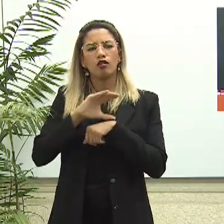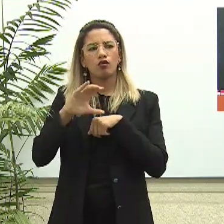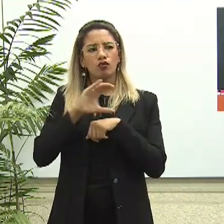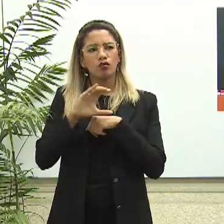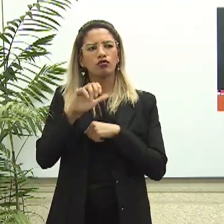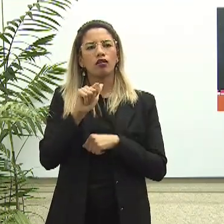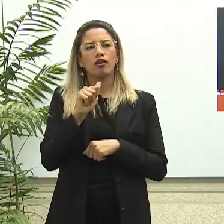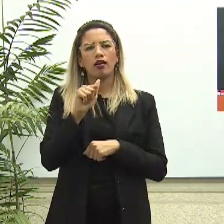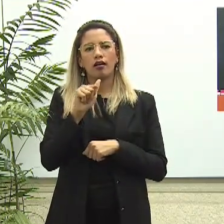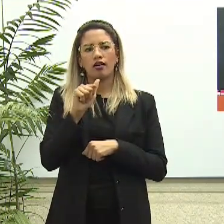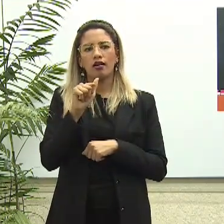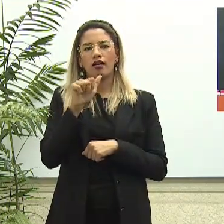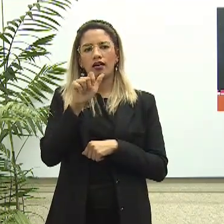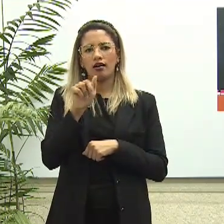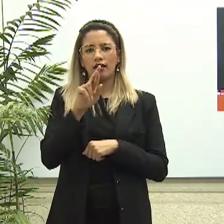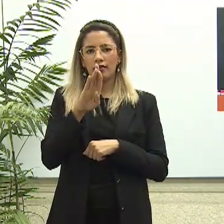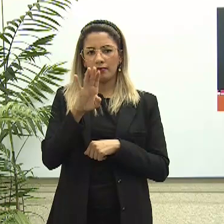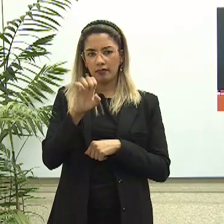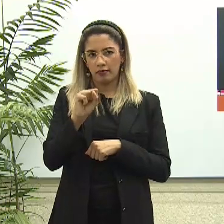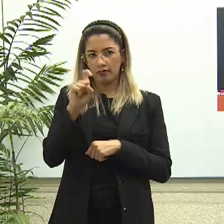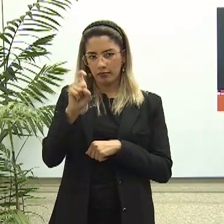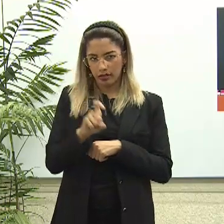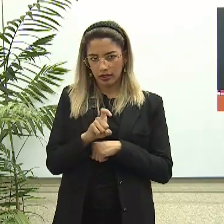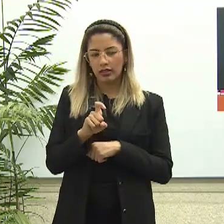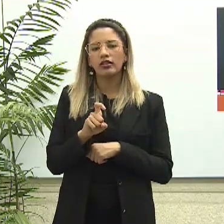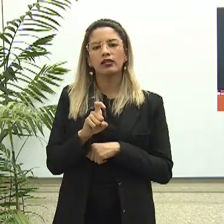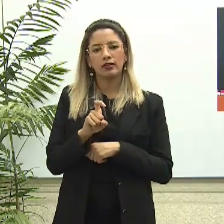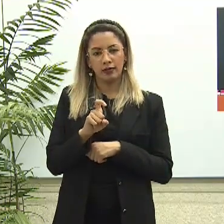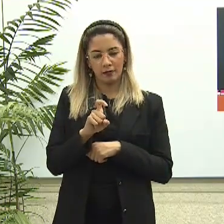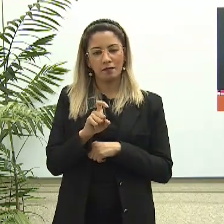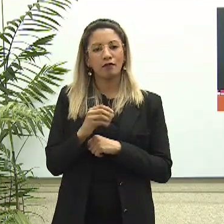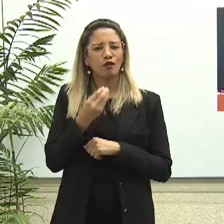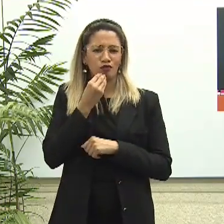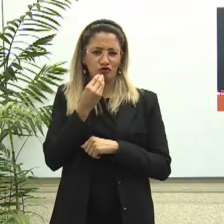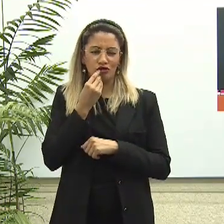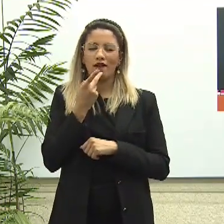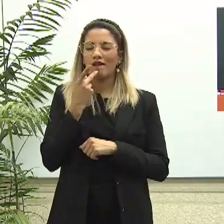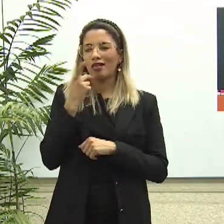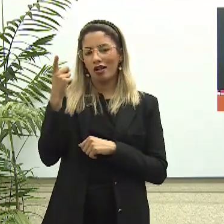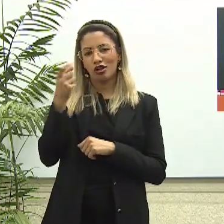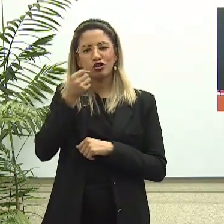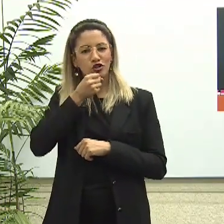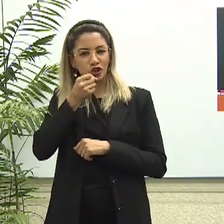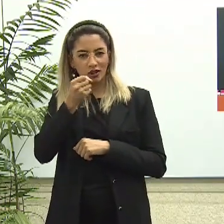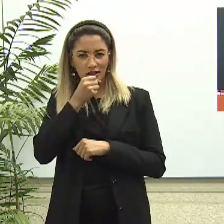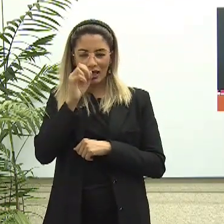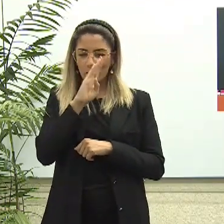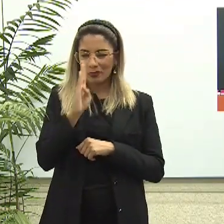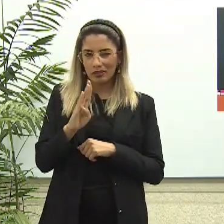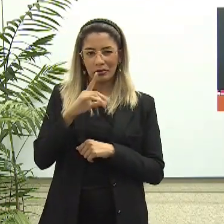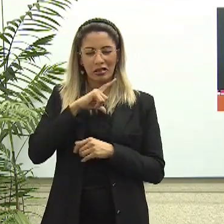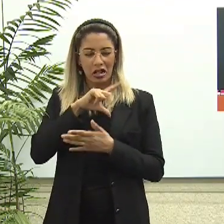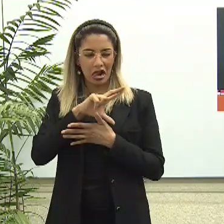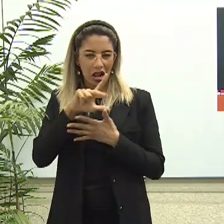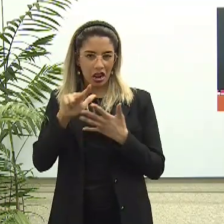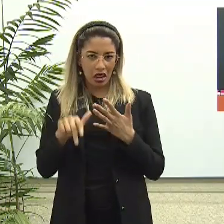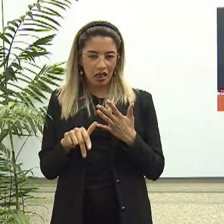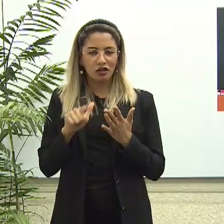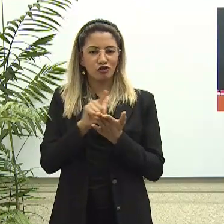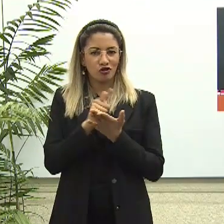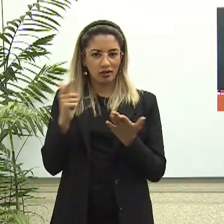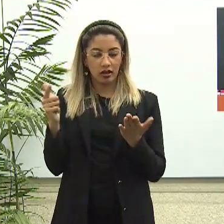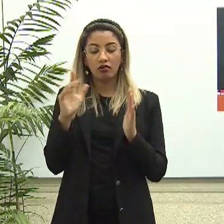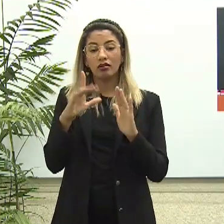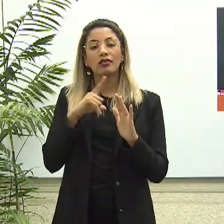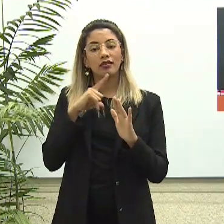curso do arbex eh lá quando ele ia falar do jornal lá do Brasil de fato você tinha uma de uma aula assim sobre sobre a política